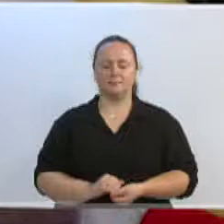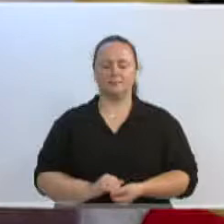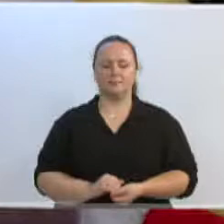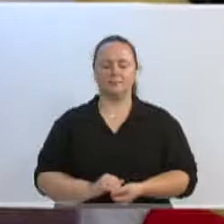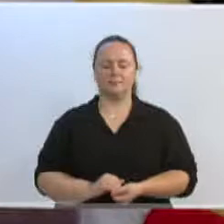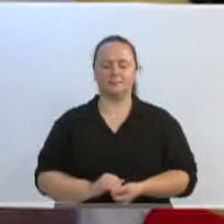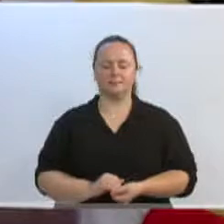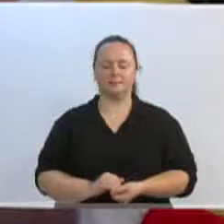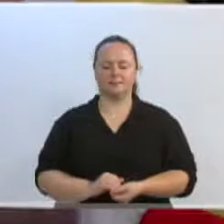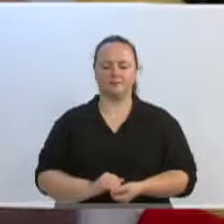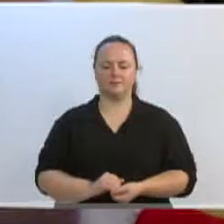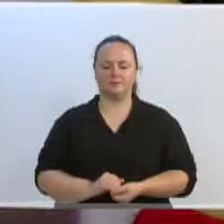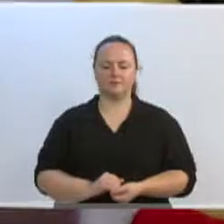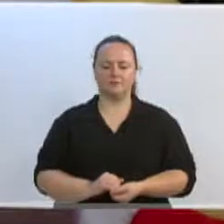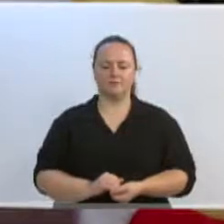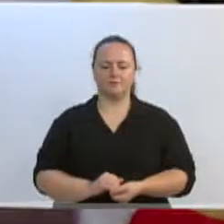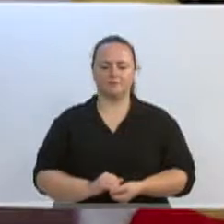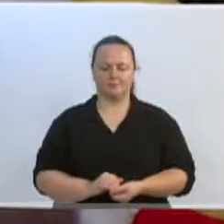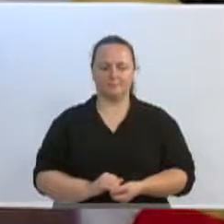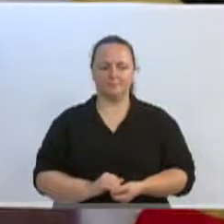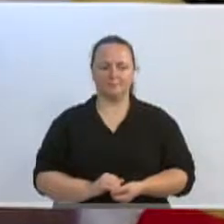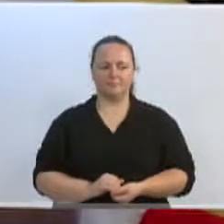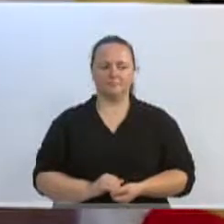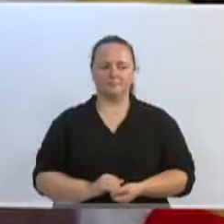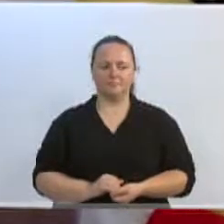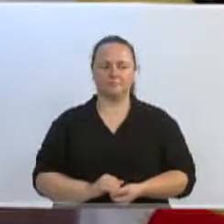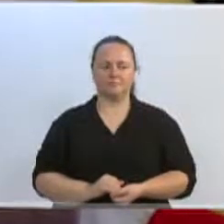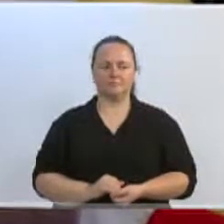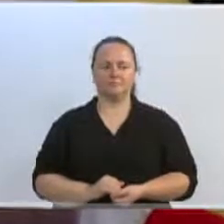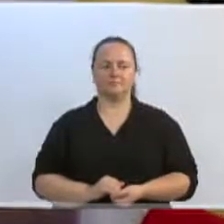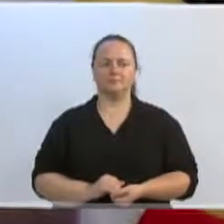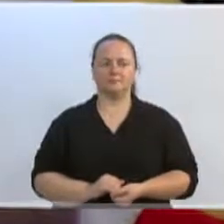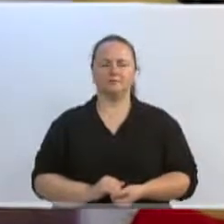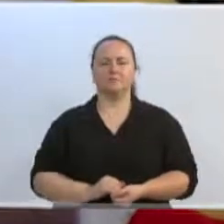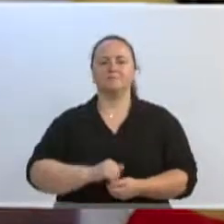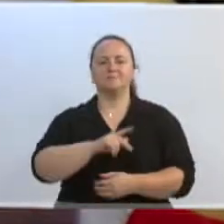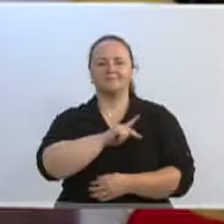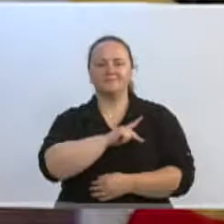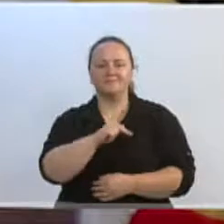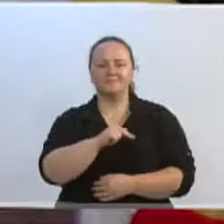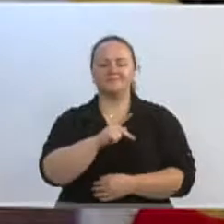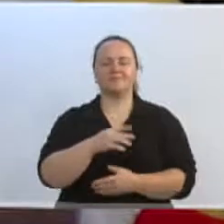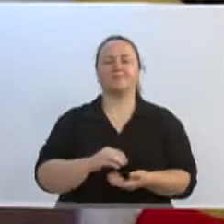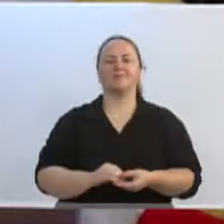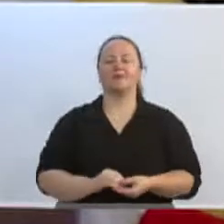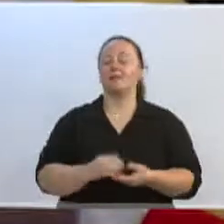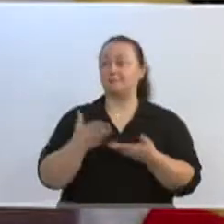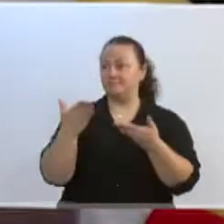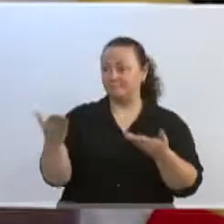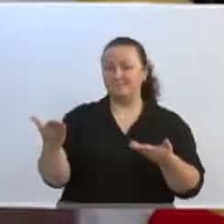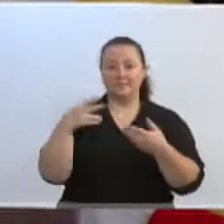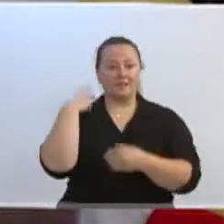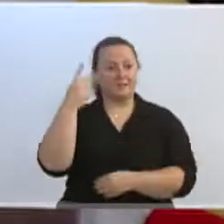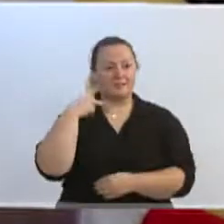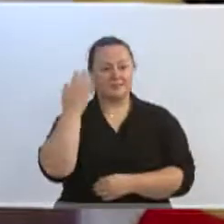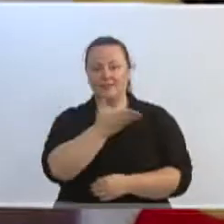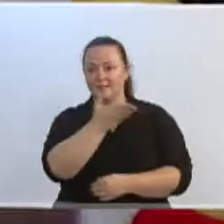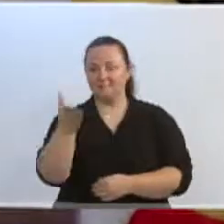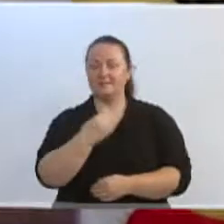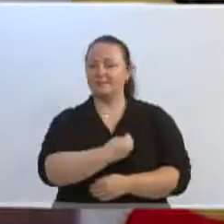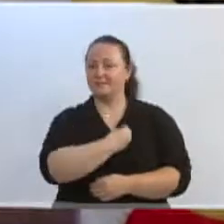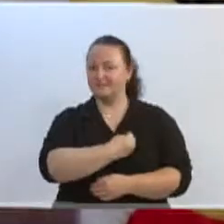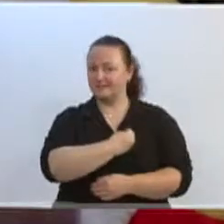o presidente marcos da rosa demais vereadores como dado aqui presente